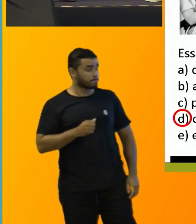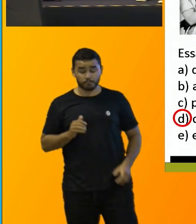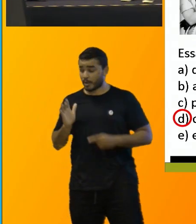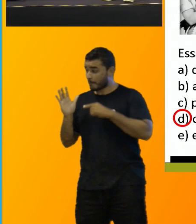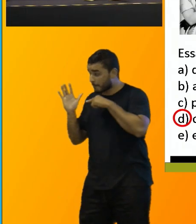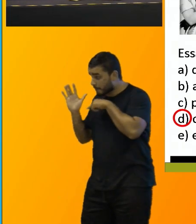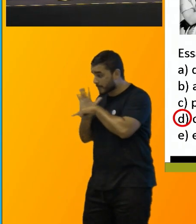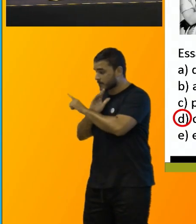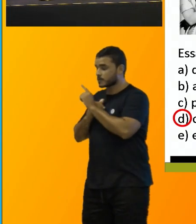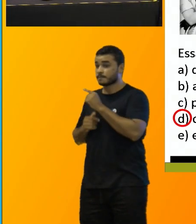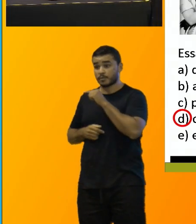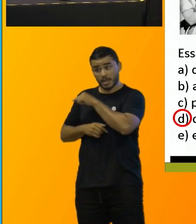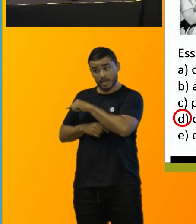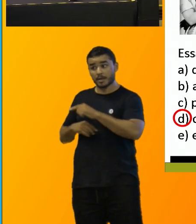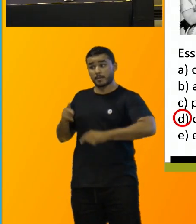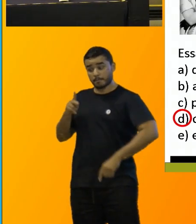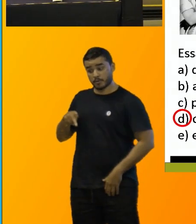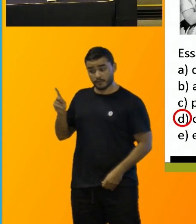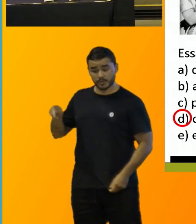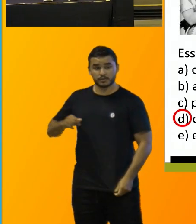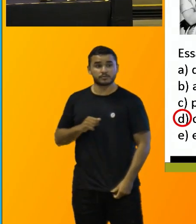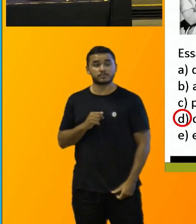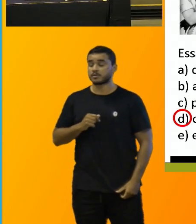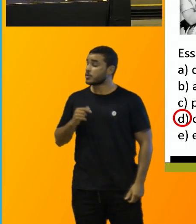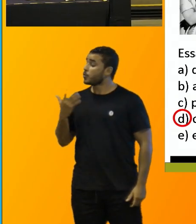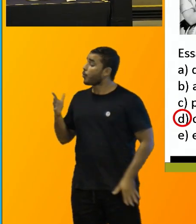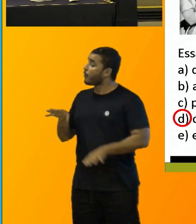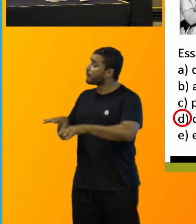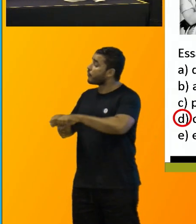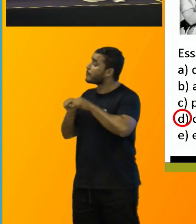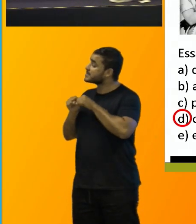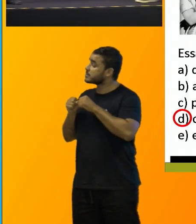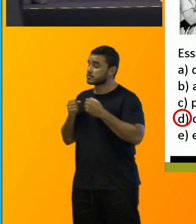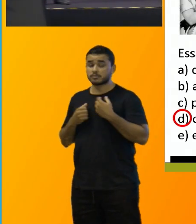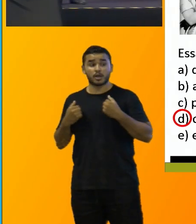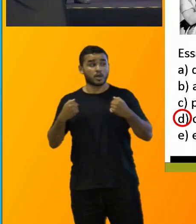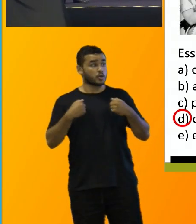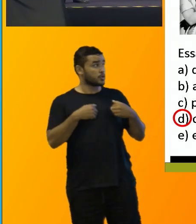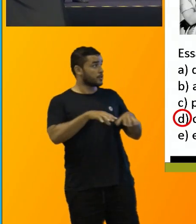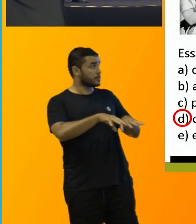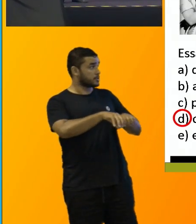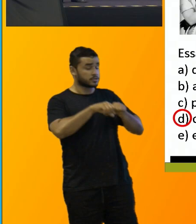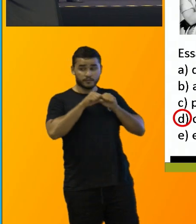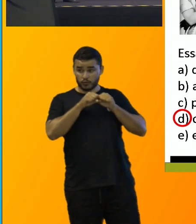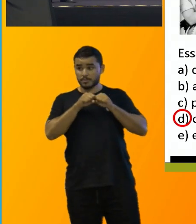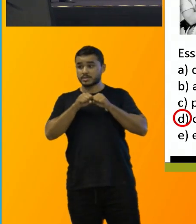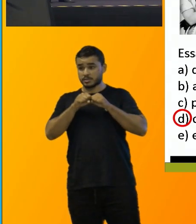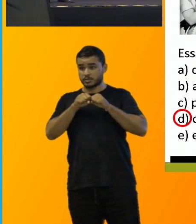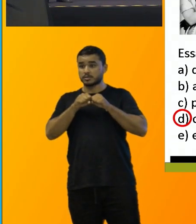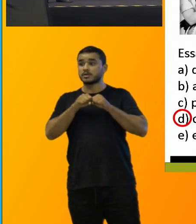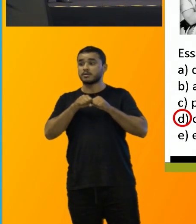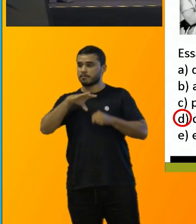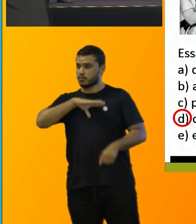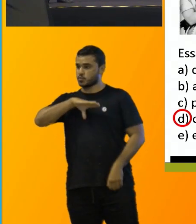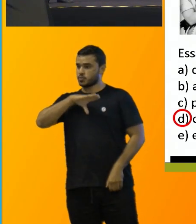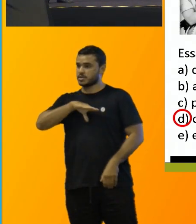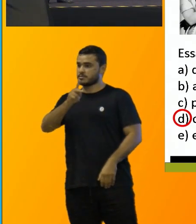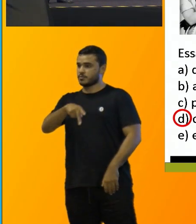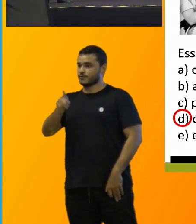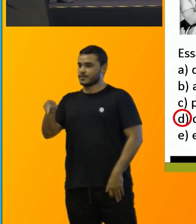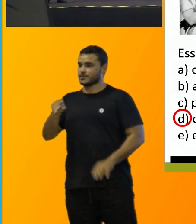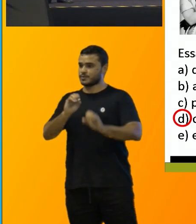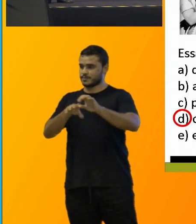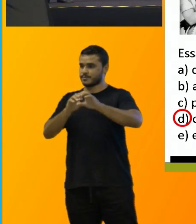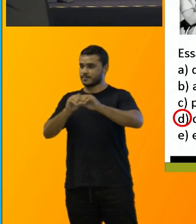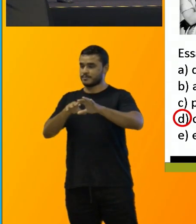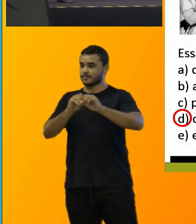Alex. Professor, hoje qual é a sua formação? Eu sou formado em letras pela Universidade Federal do